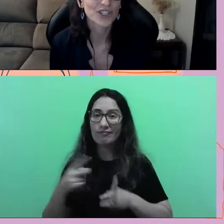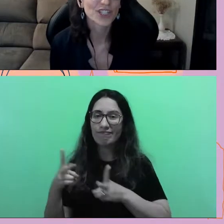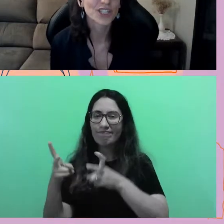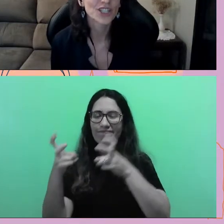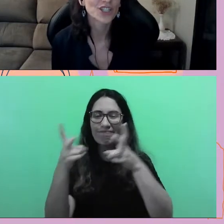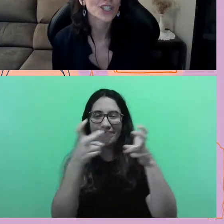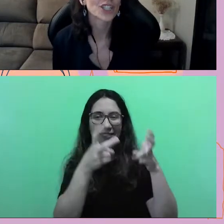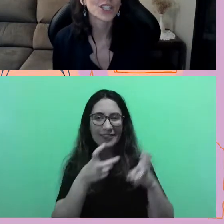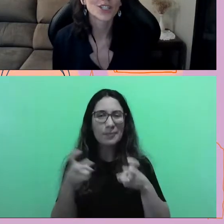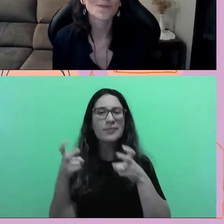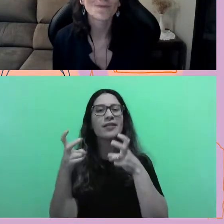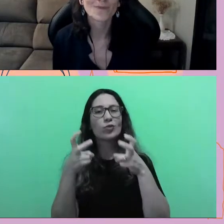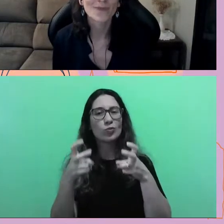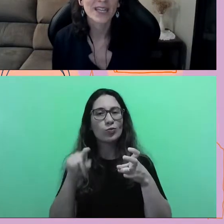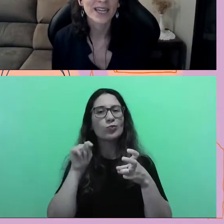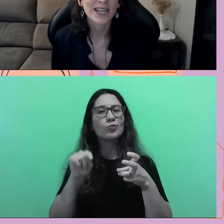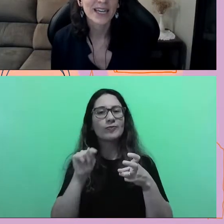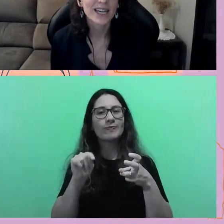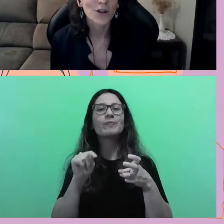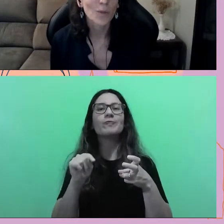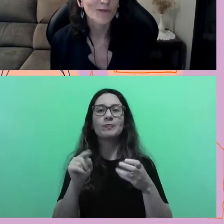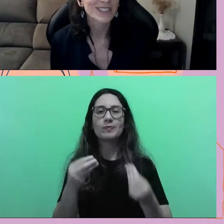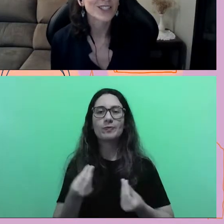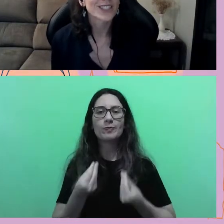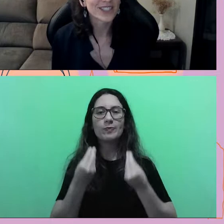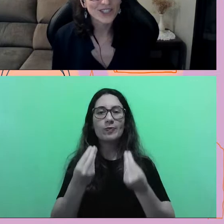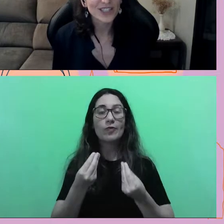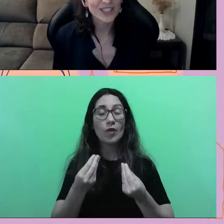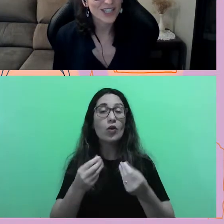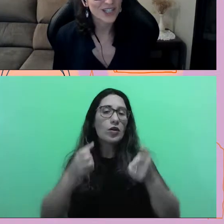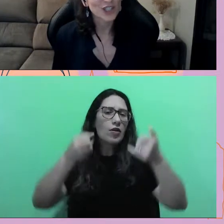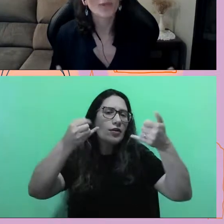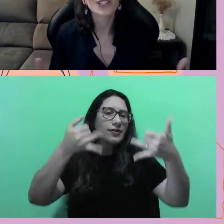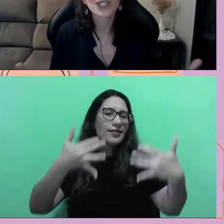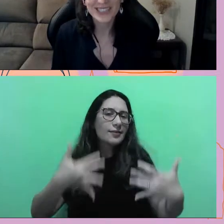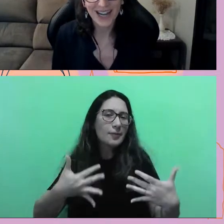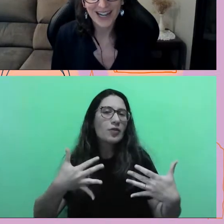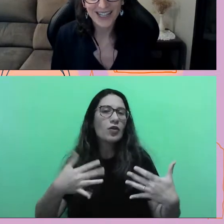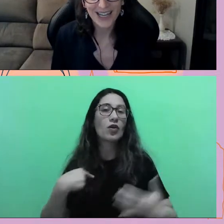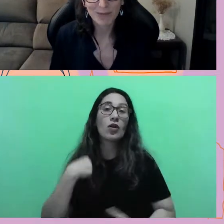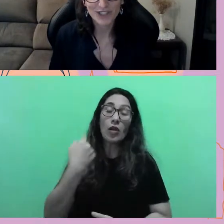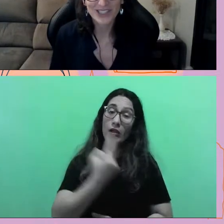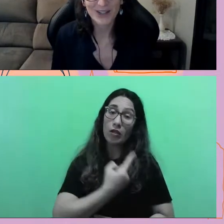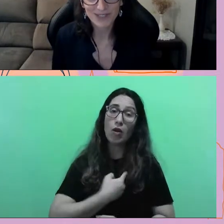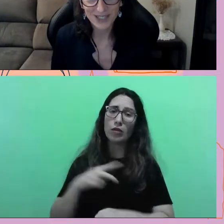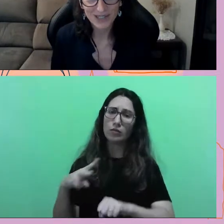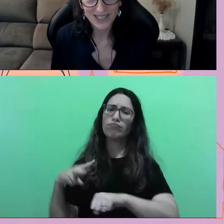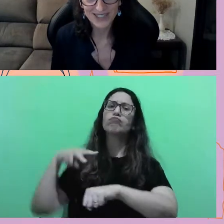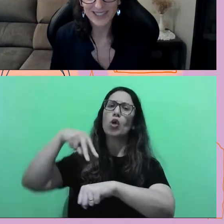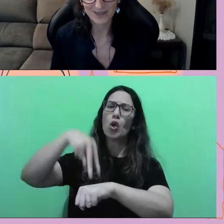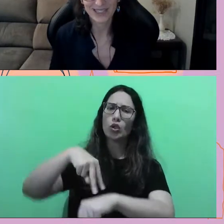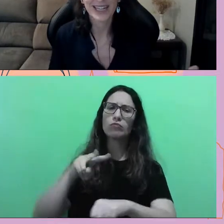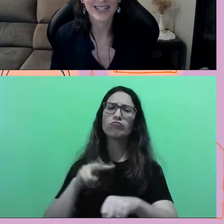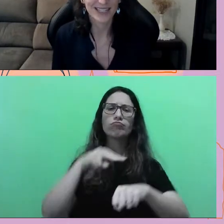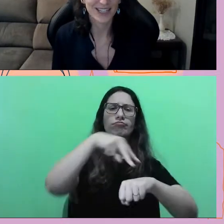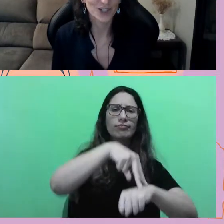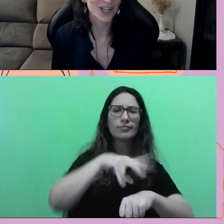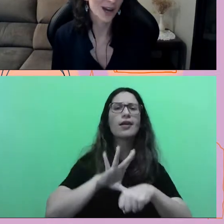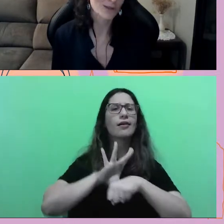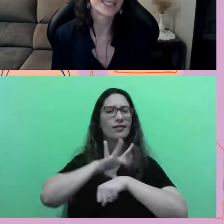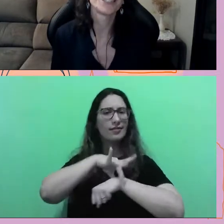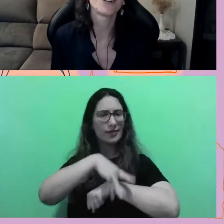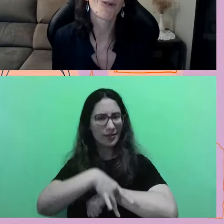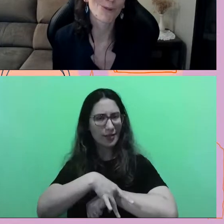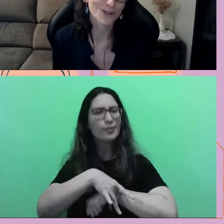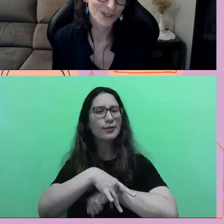lugares de como você disse, em que a gente pode estar, né? E pode estar com segurança. Então, né, em